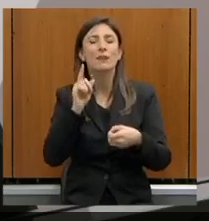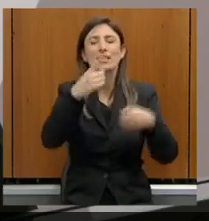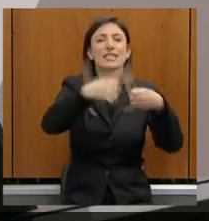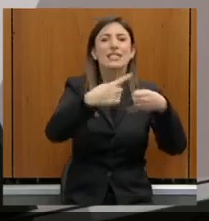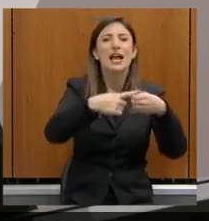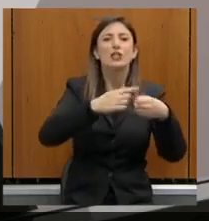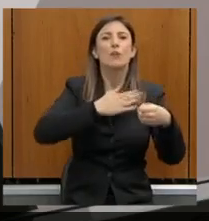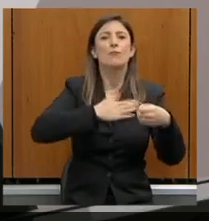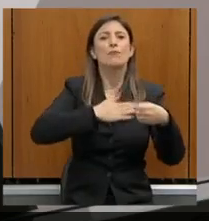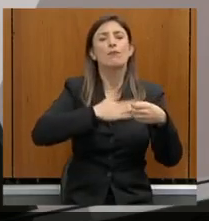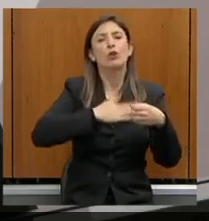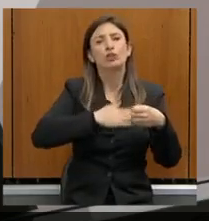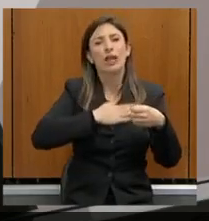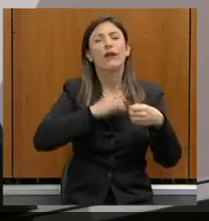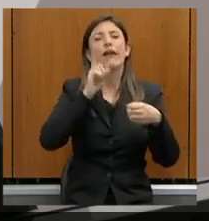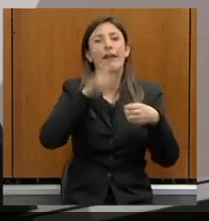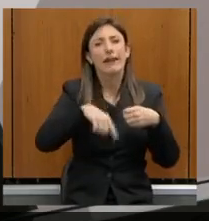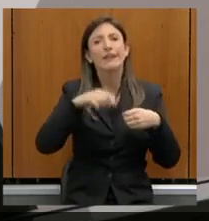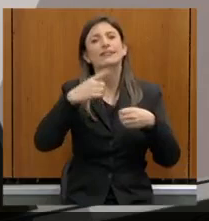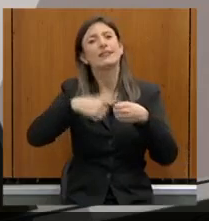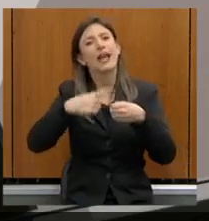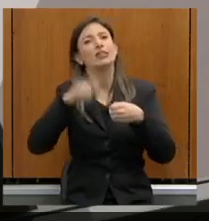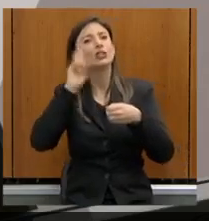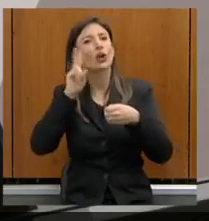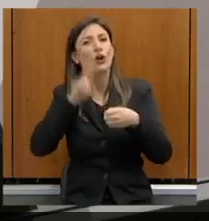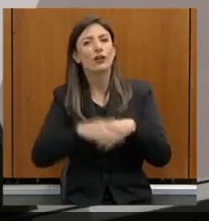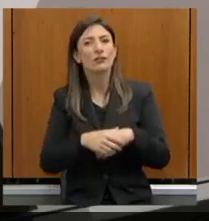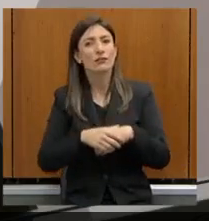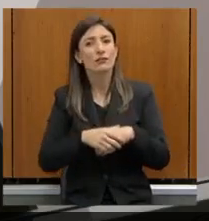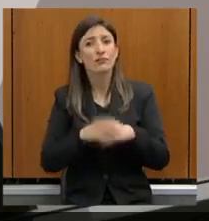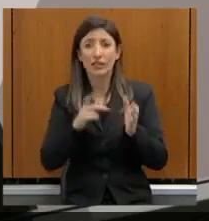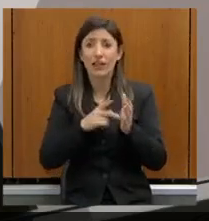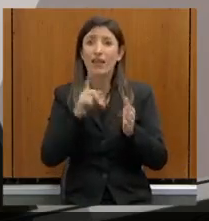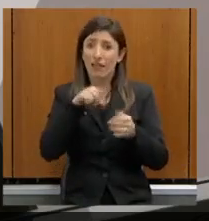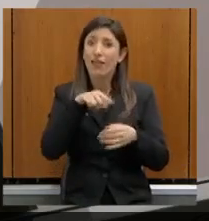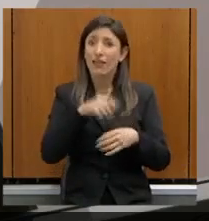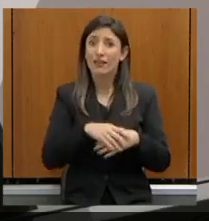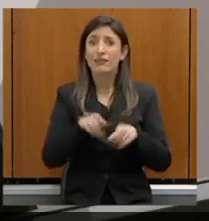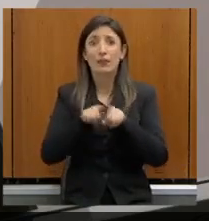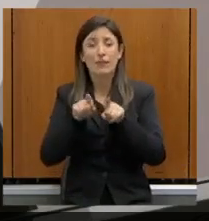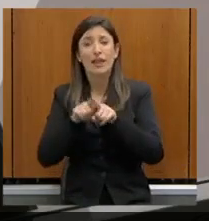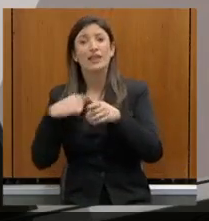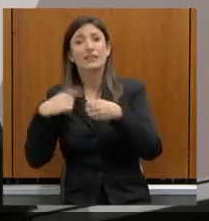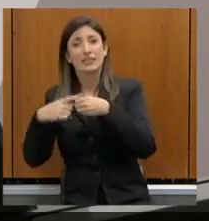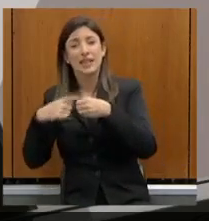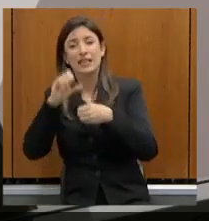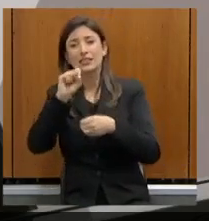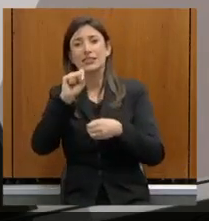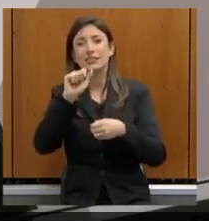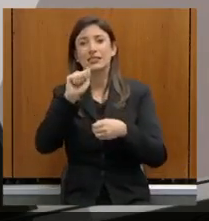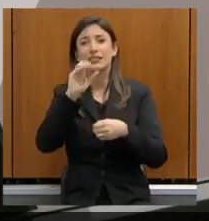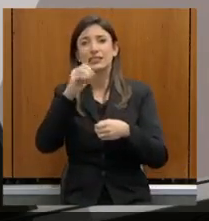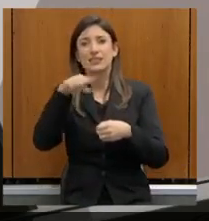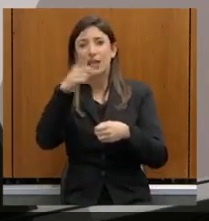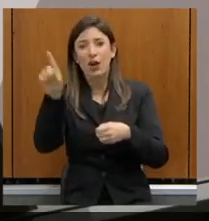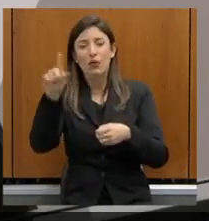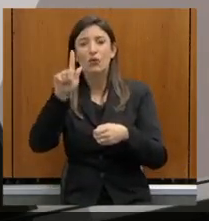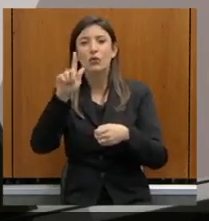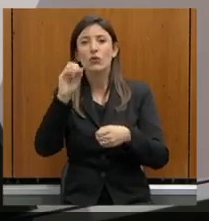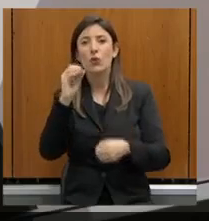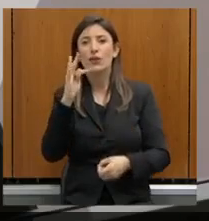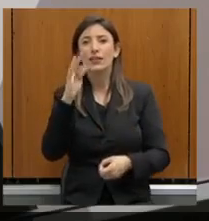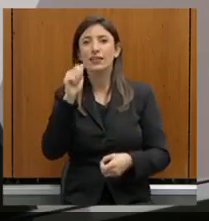E não é, não? São Gotardo, minha cidade, ela tem 100 anos, mas vai falar que ela não é uma cidade histórica, eu mato.